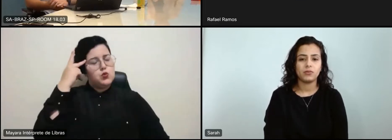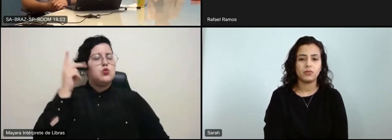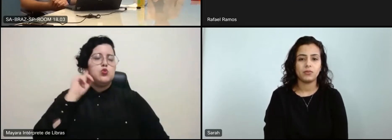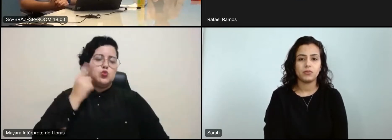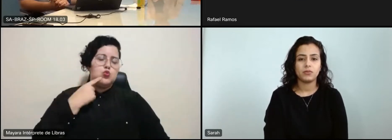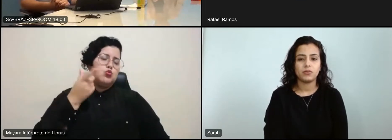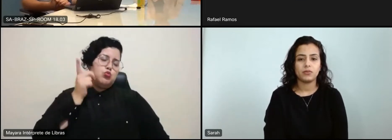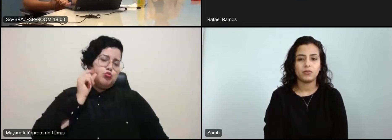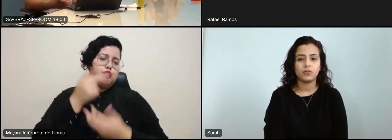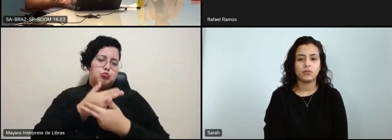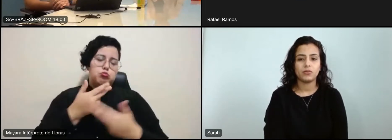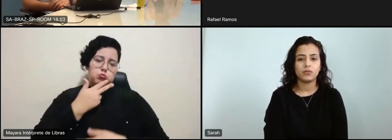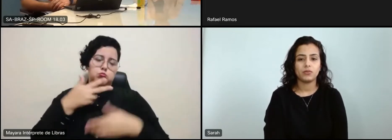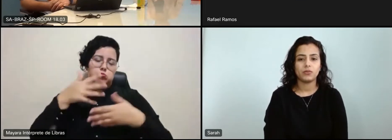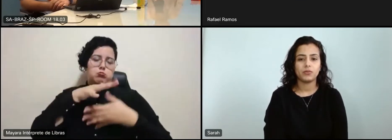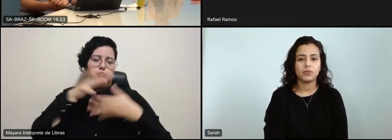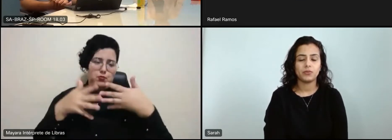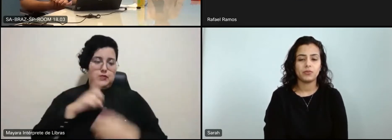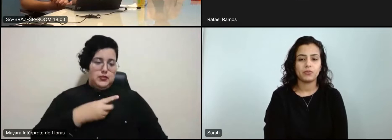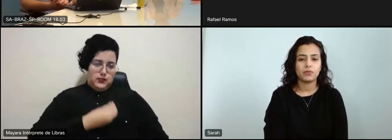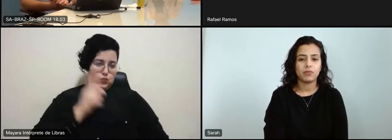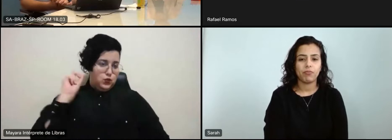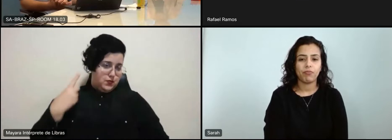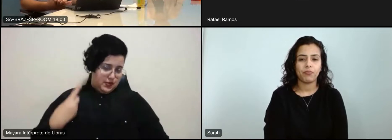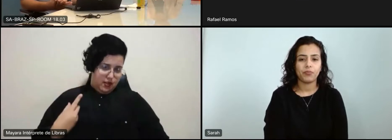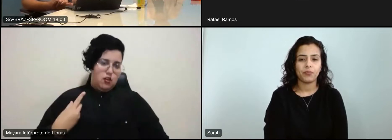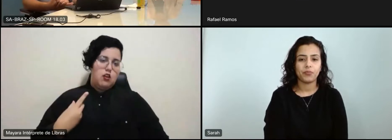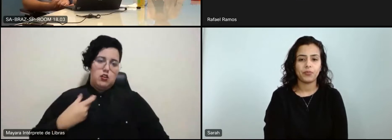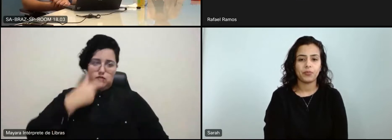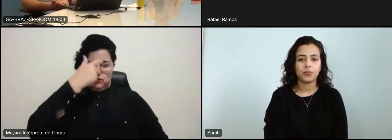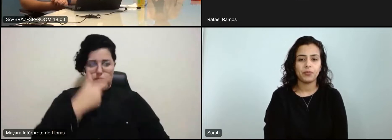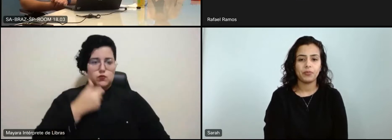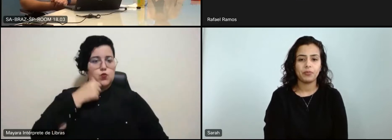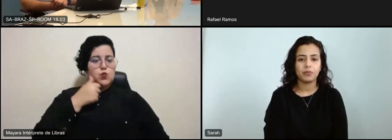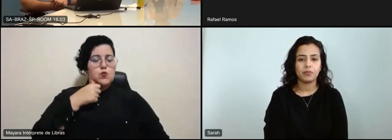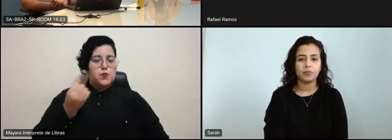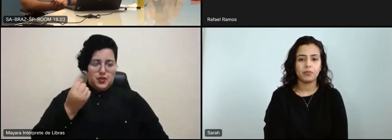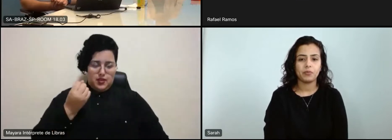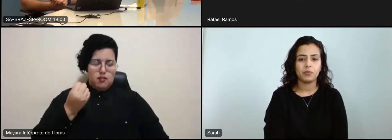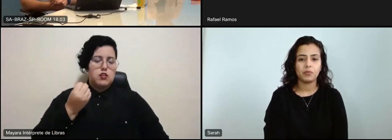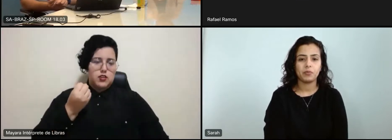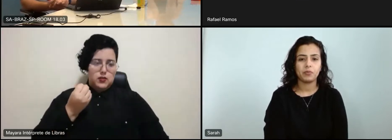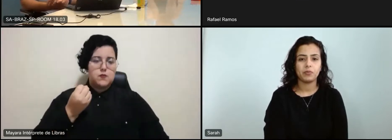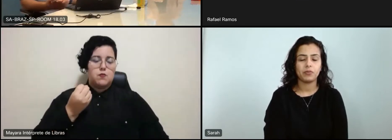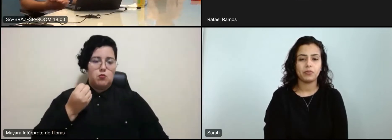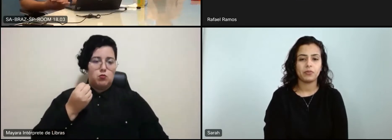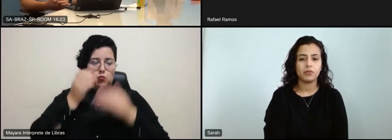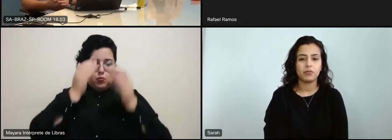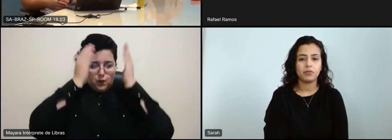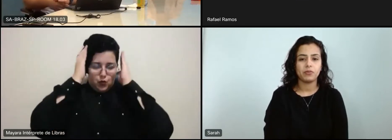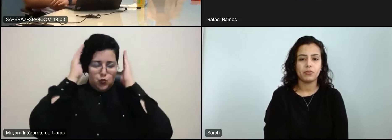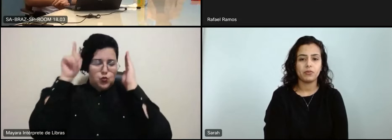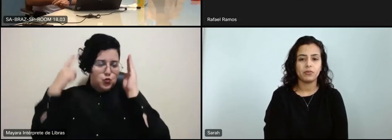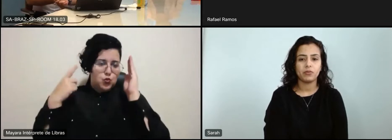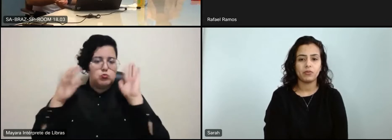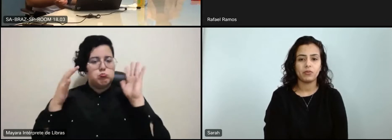comunicação. Então, nós temos a Maiara, que se autodeclara uma mulher branca, com cabelos curtos, mais